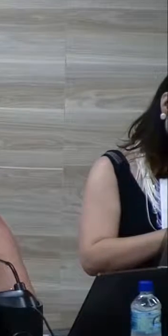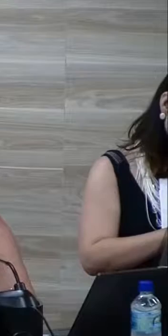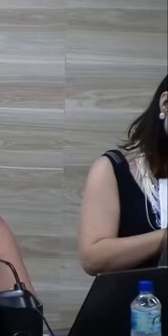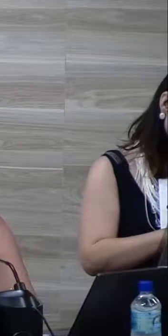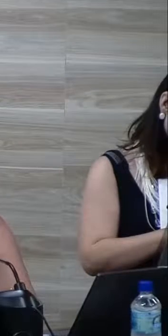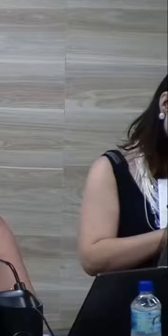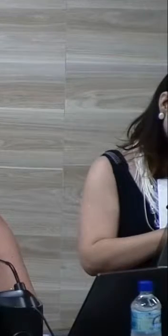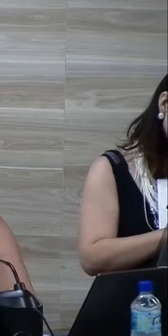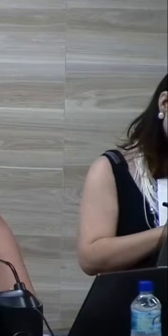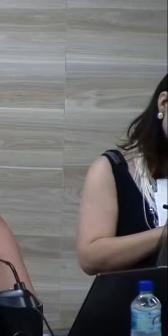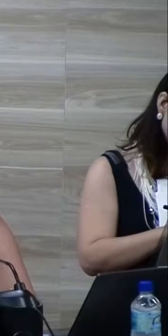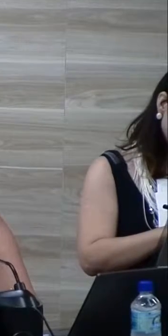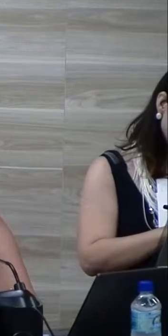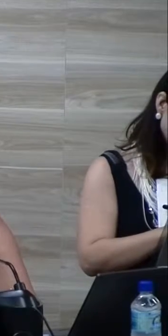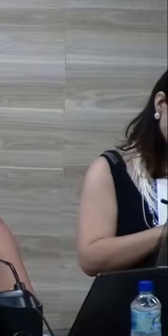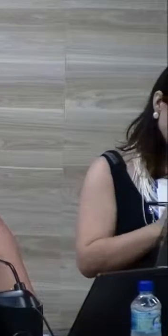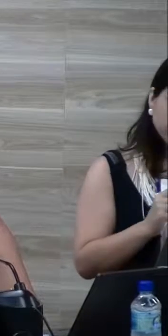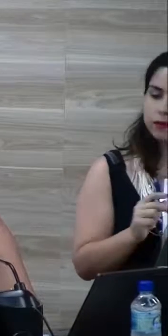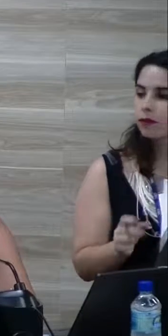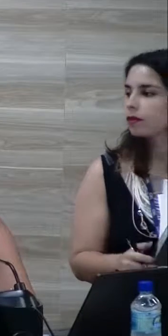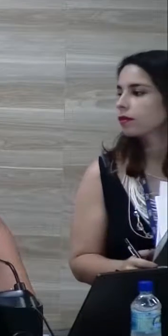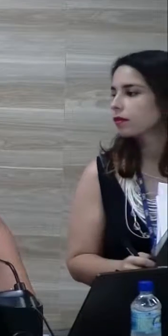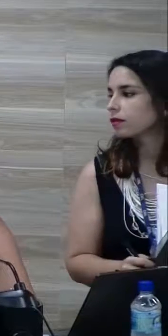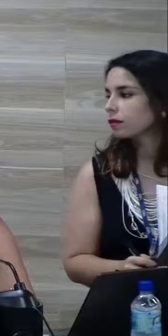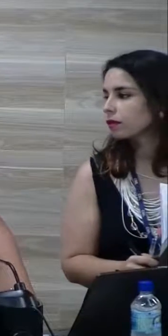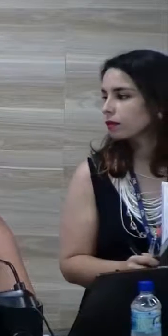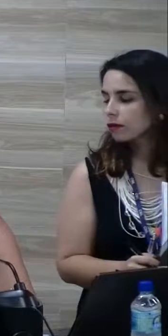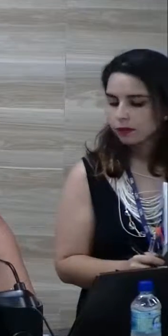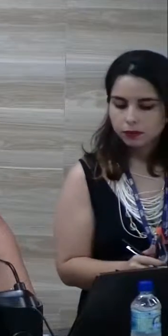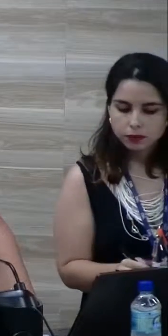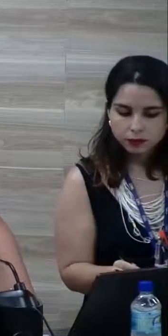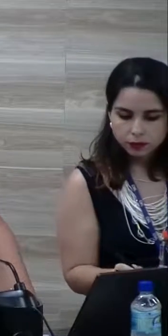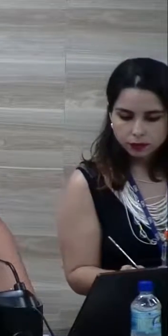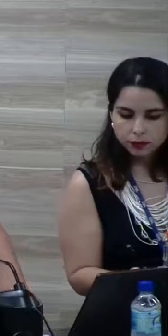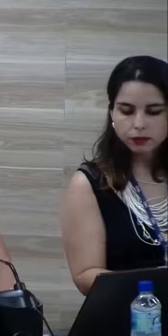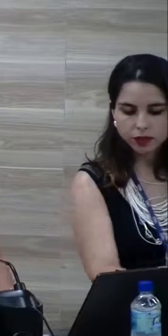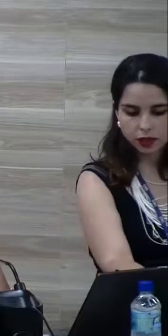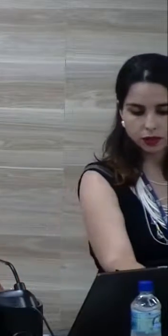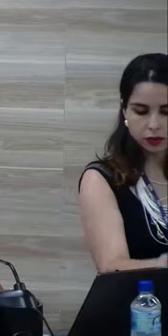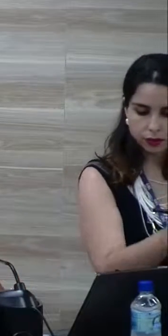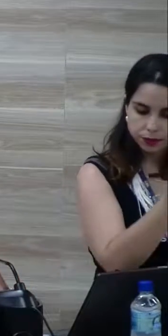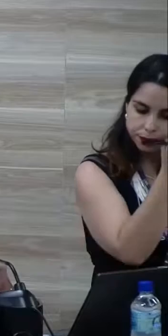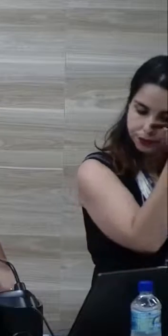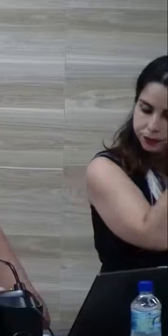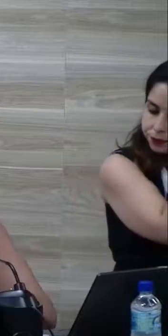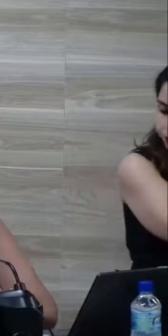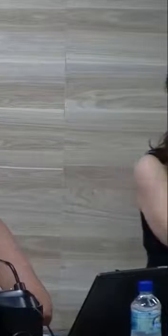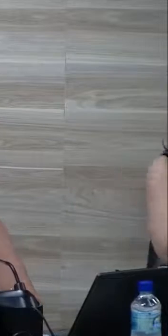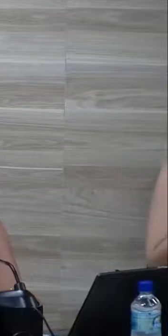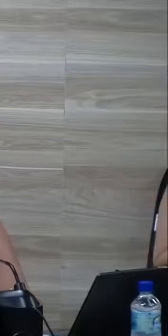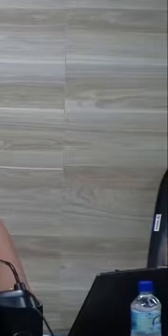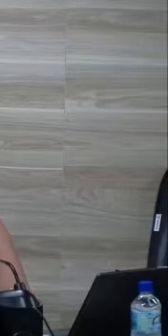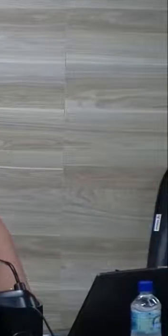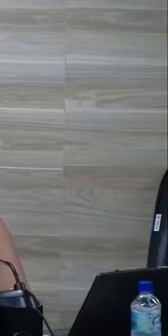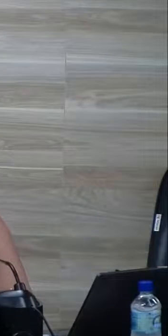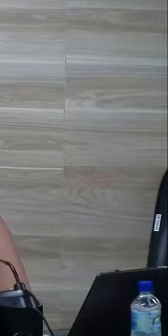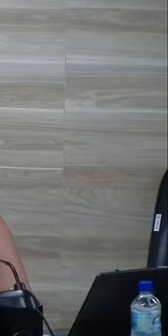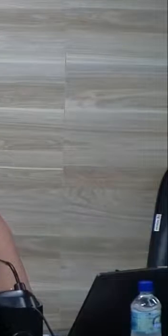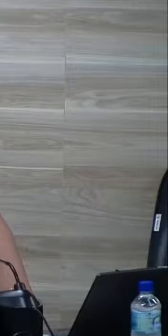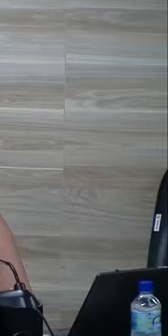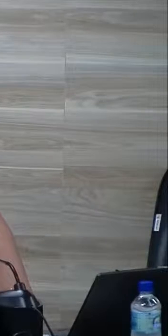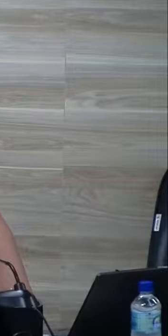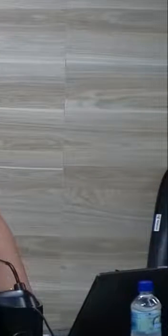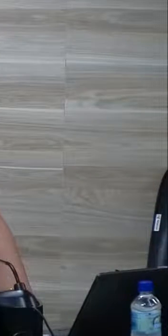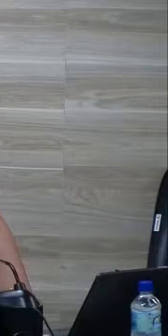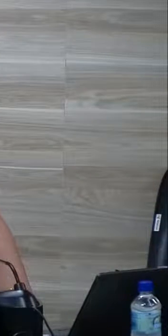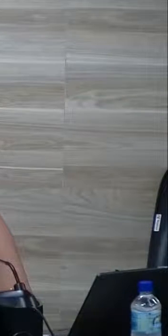Silva. Encaminhe-se às comissões competentes e esta emenda prejudica o item 5 da pauta. Eu informo